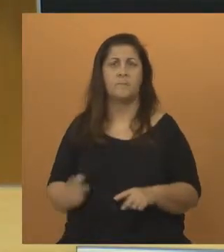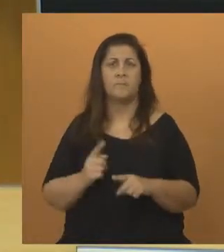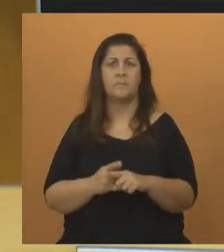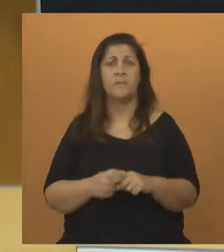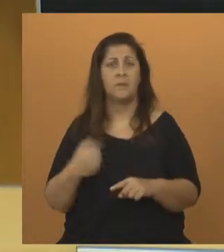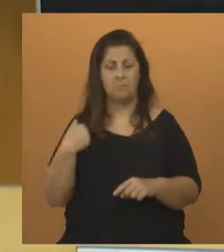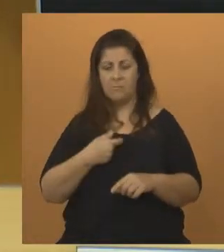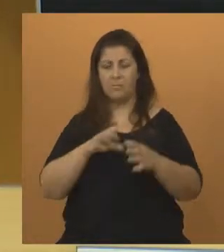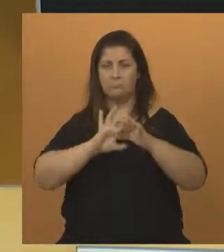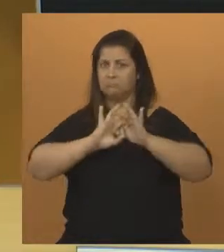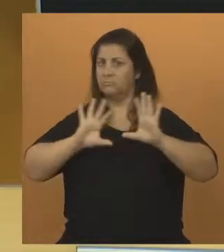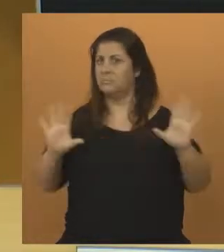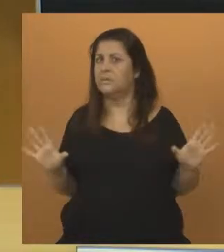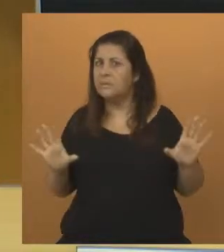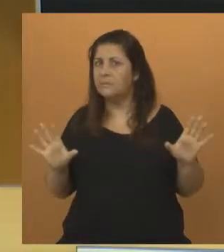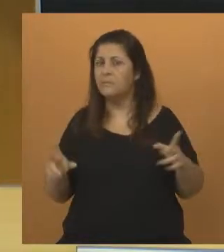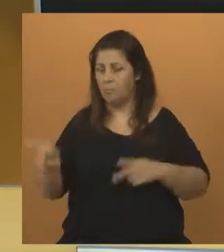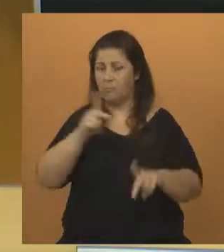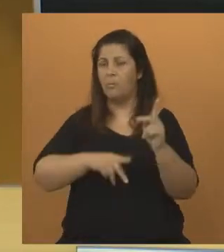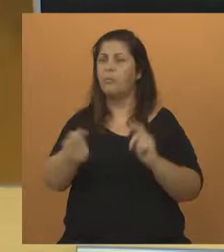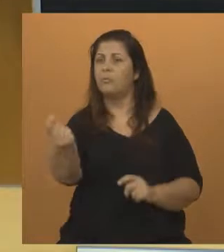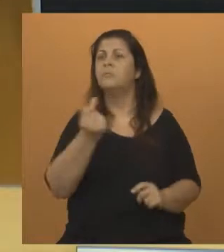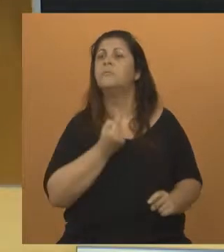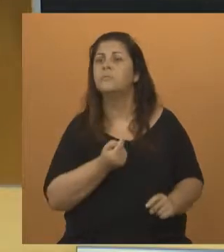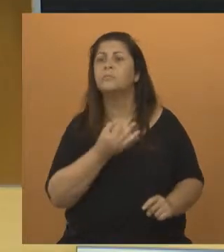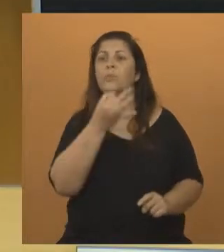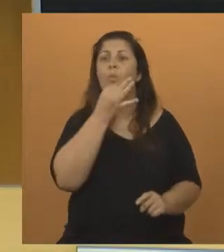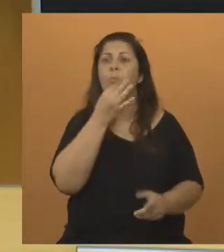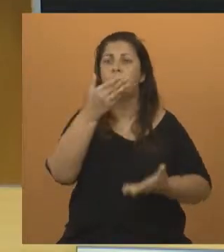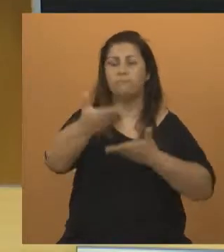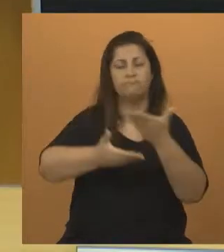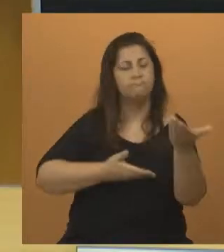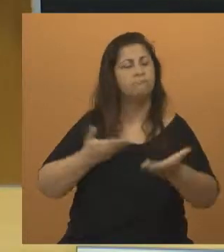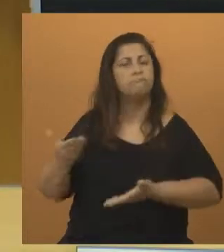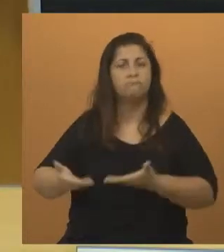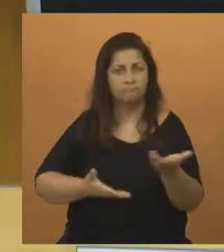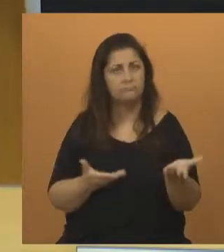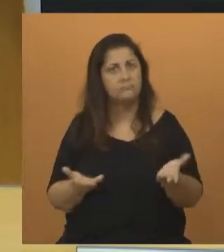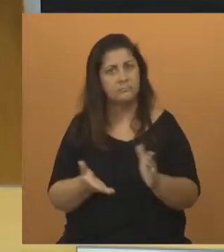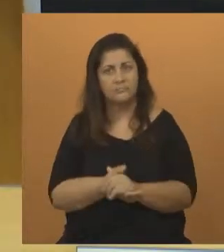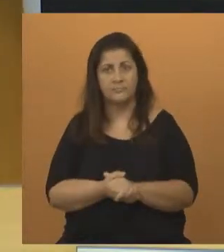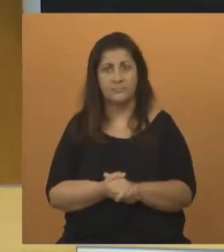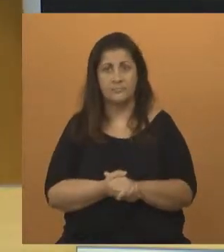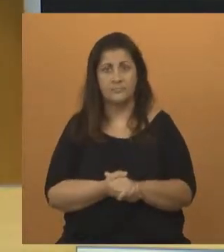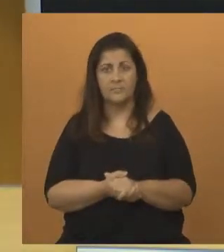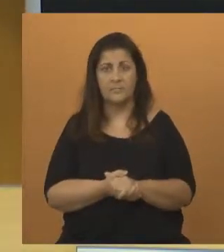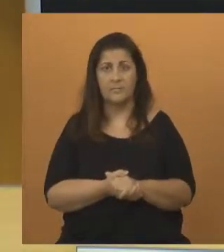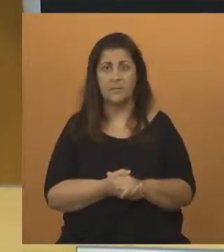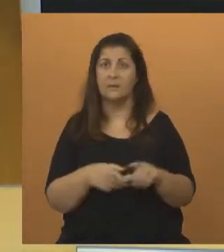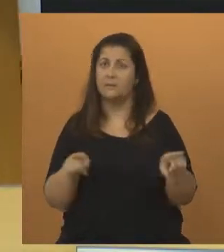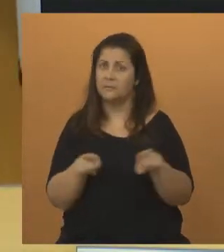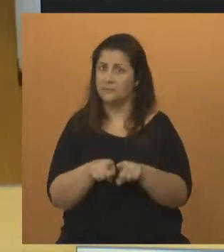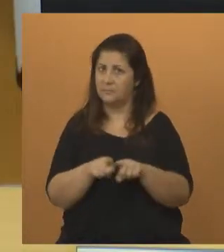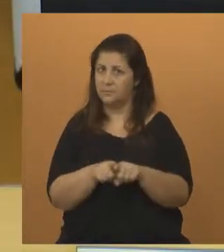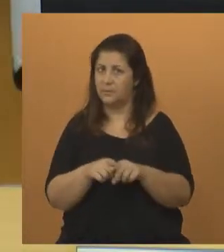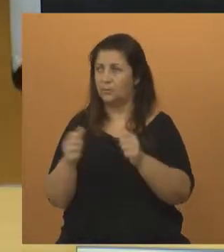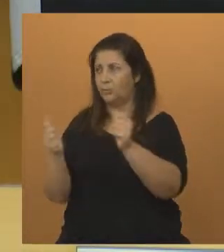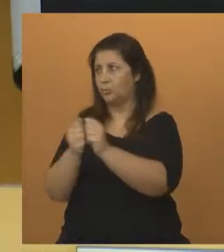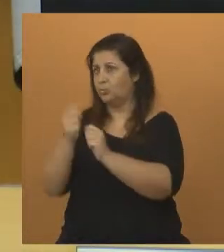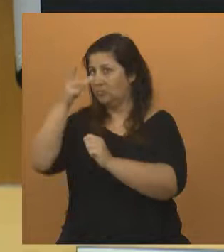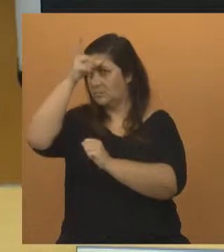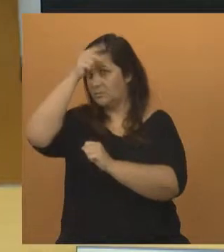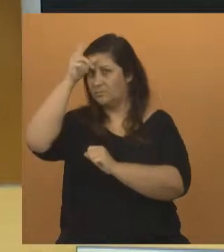à disposição da sociedade para estar discutindo e discutindo com o executivo, porque quem executa não